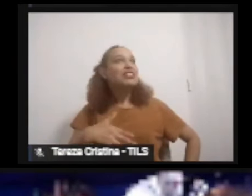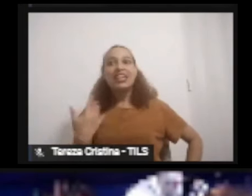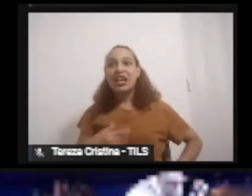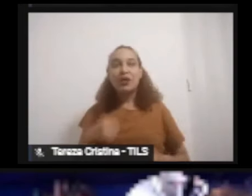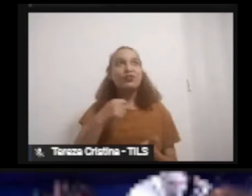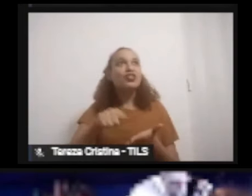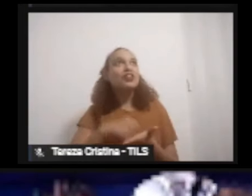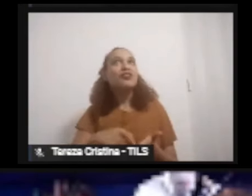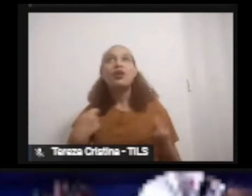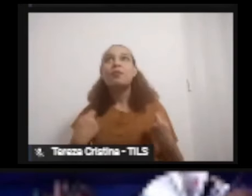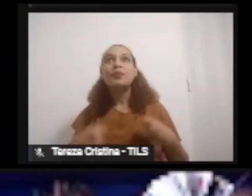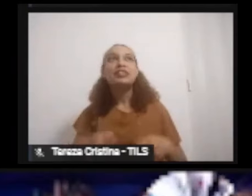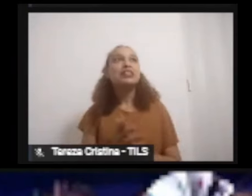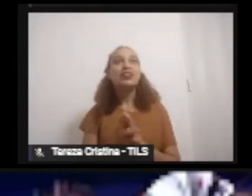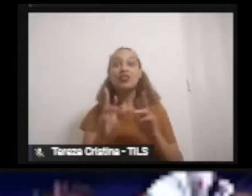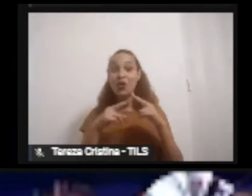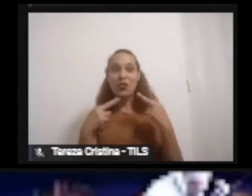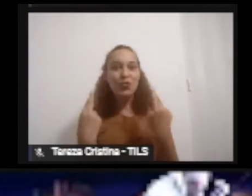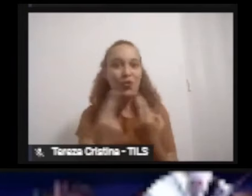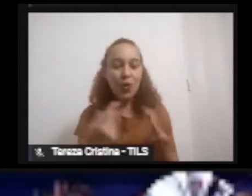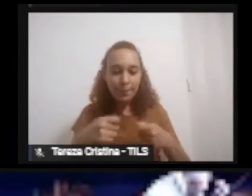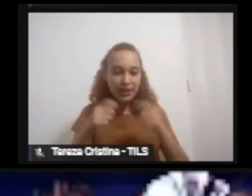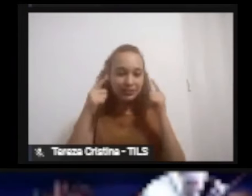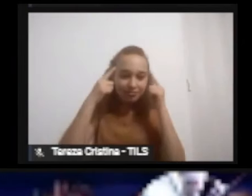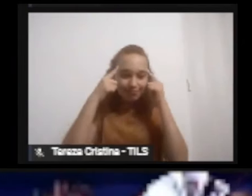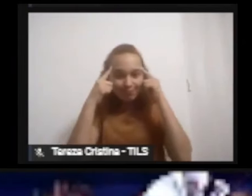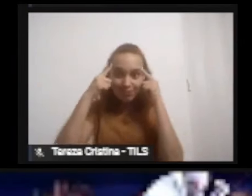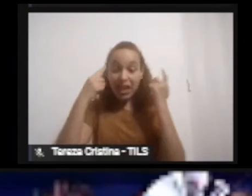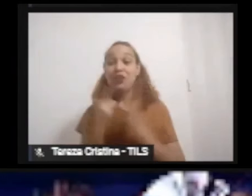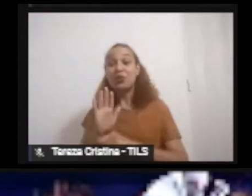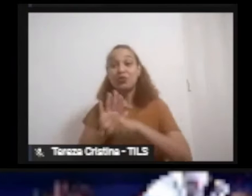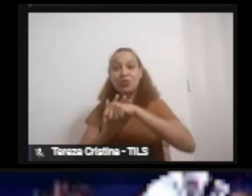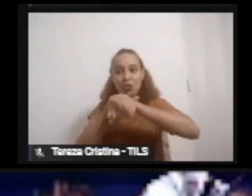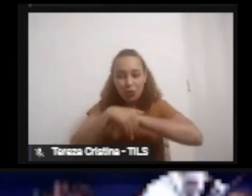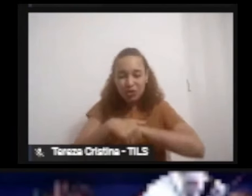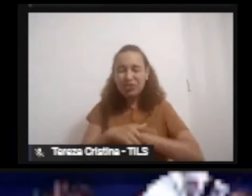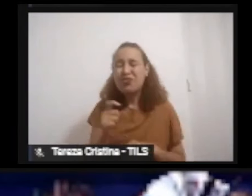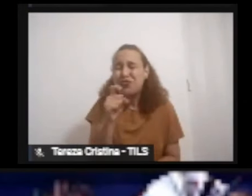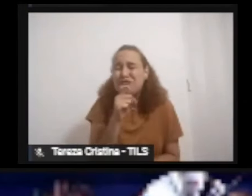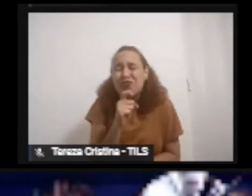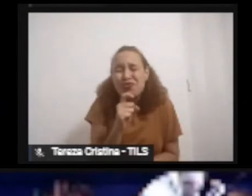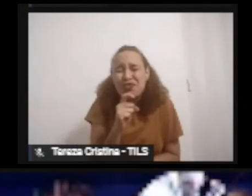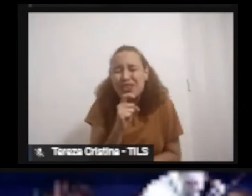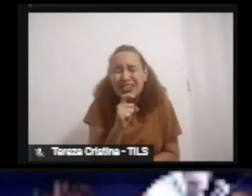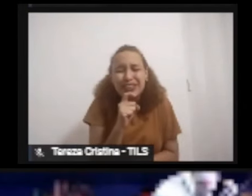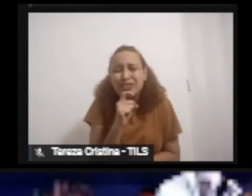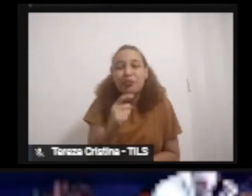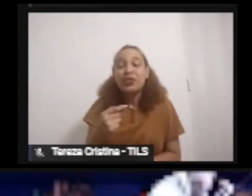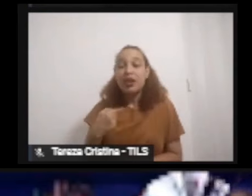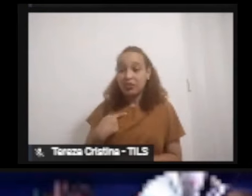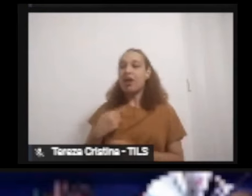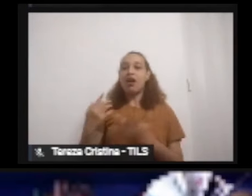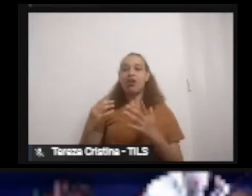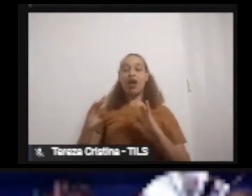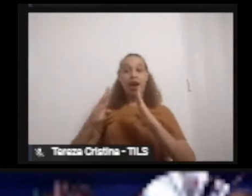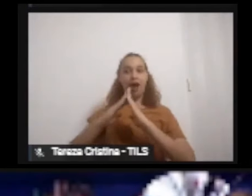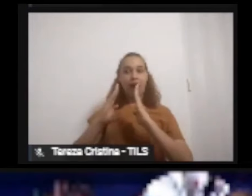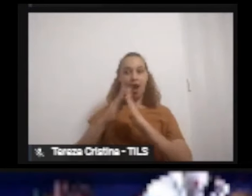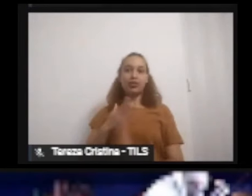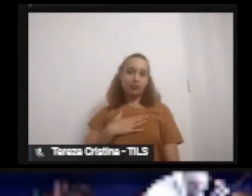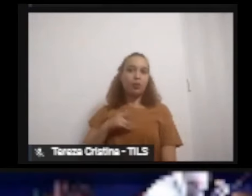reuniões com o Fafá, uma noite que estava muito frio em Curitiba, eu estava na cozinha da casa dos meus pais e